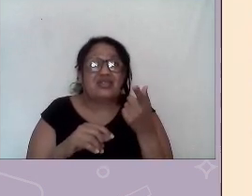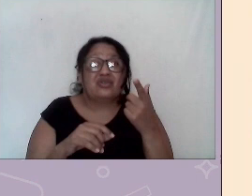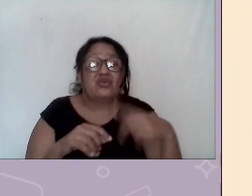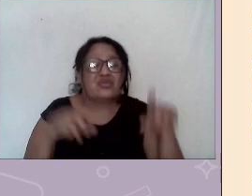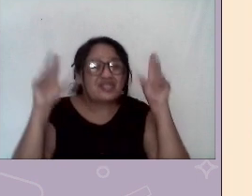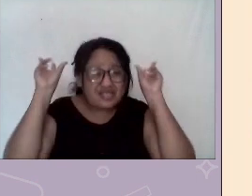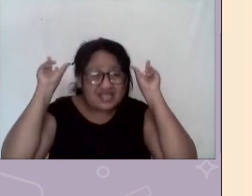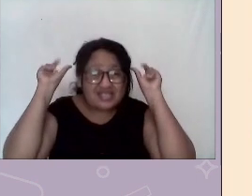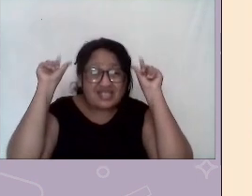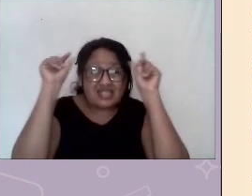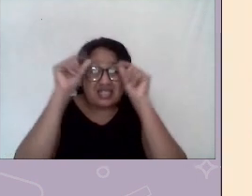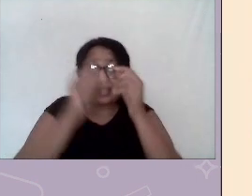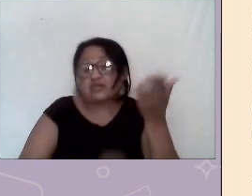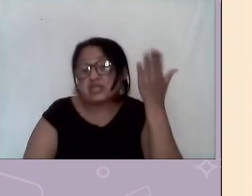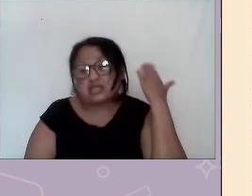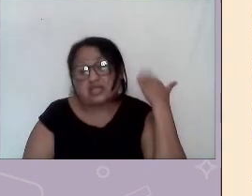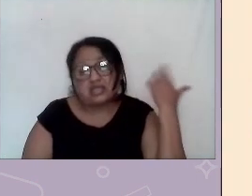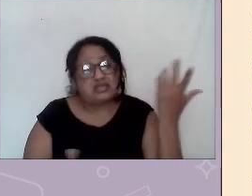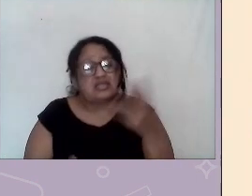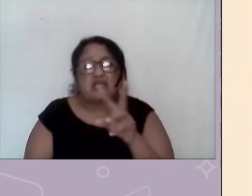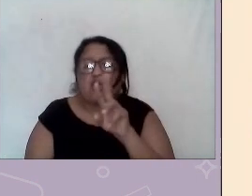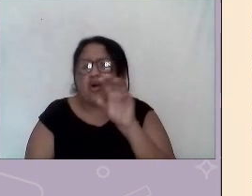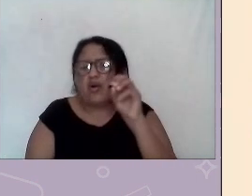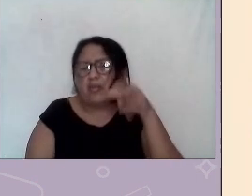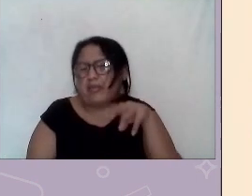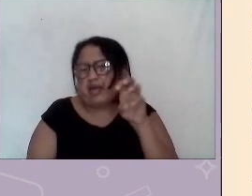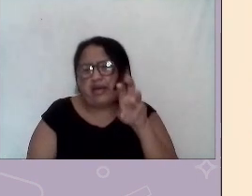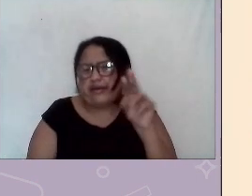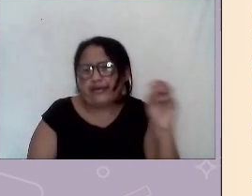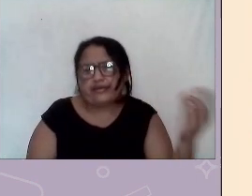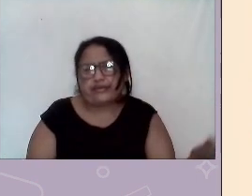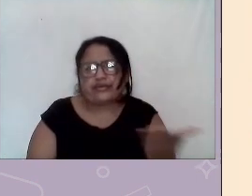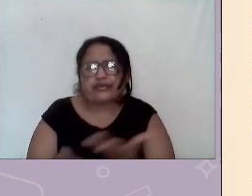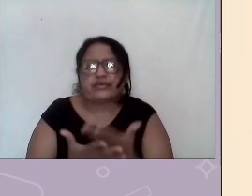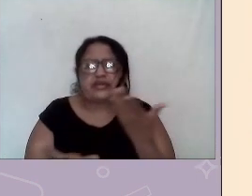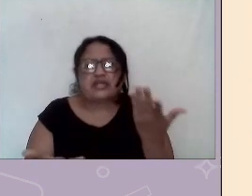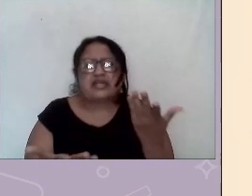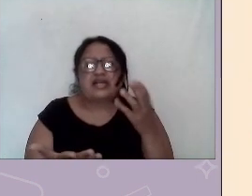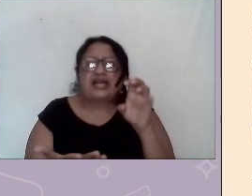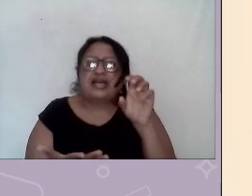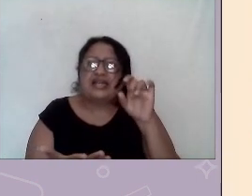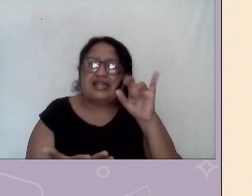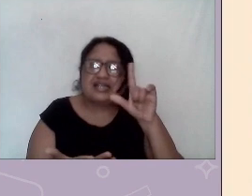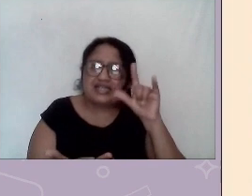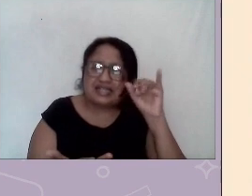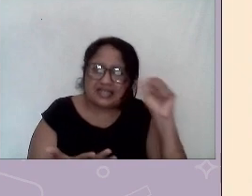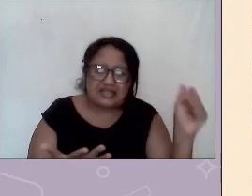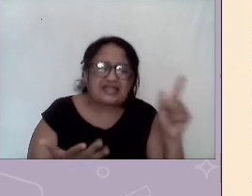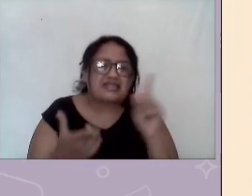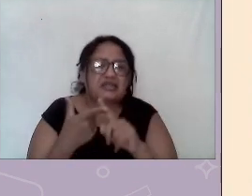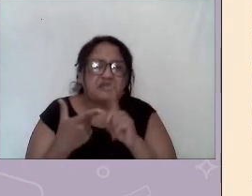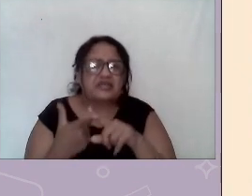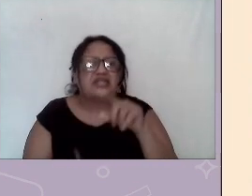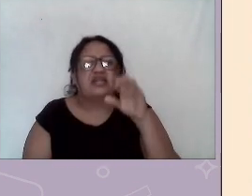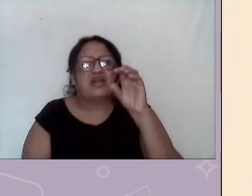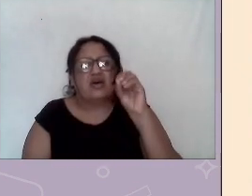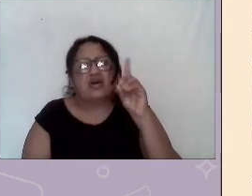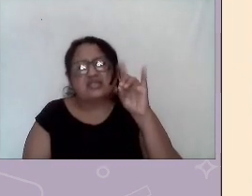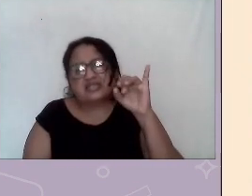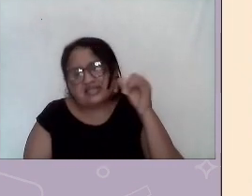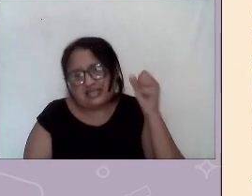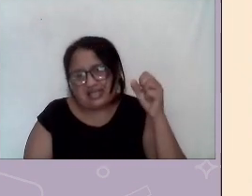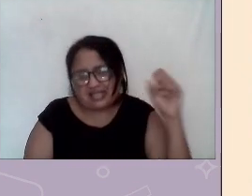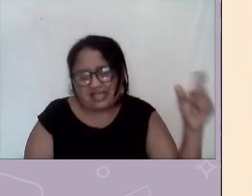as hipopéias lá de de Romero de Romero a Elíada e a Odisseia portanto a hipopéia de